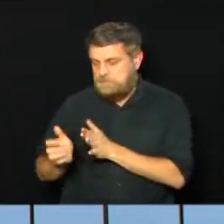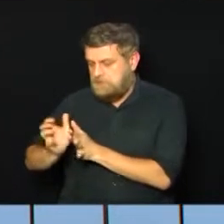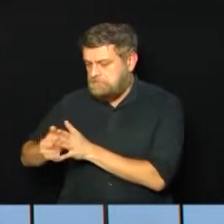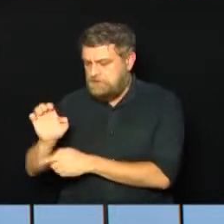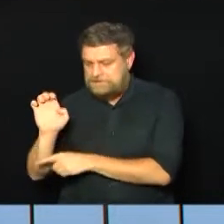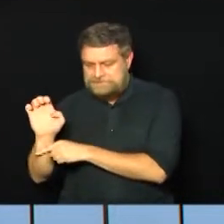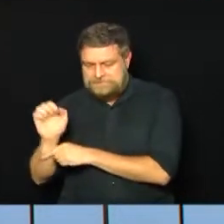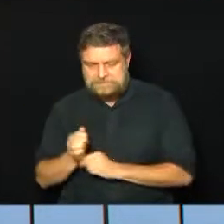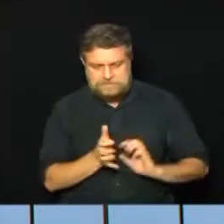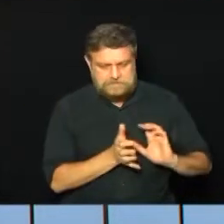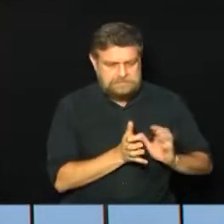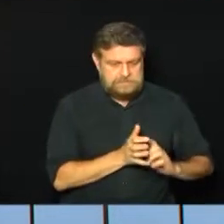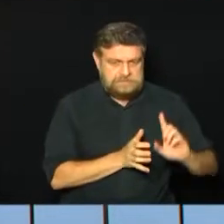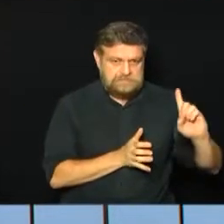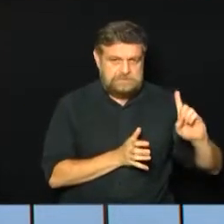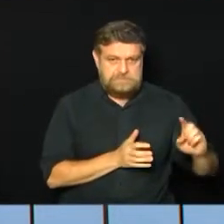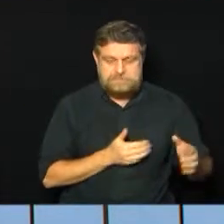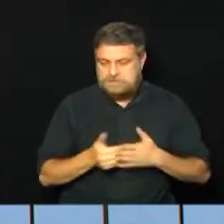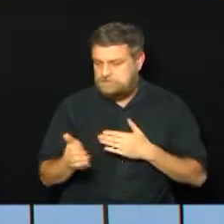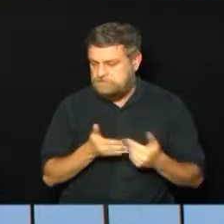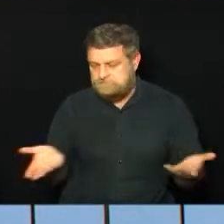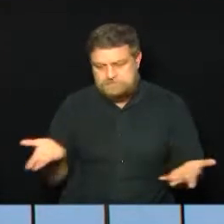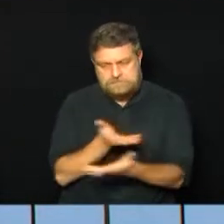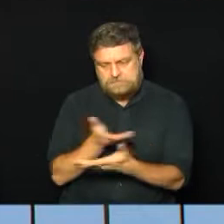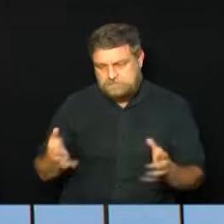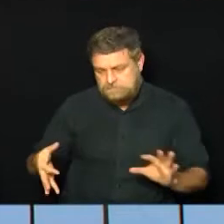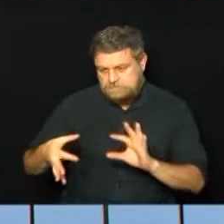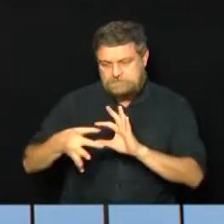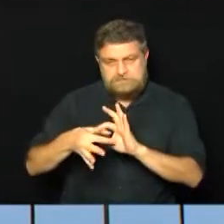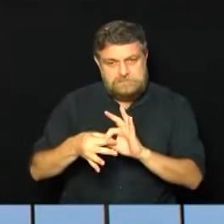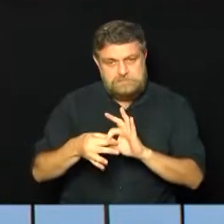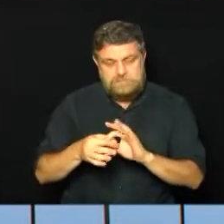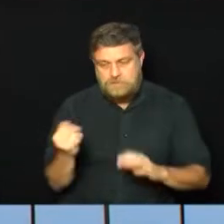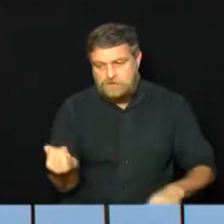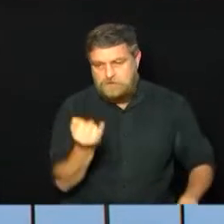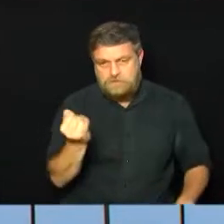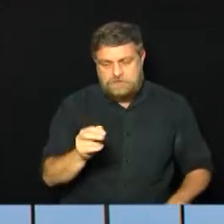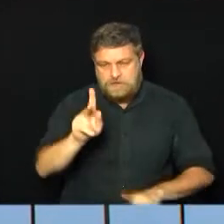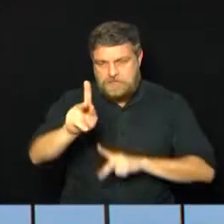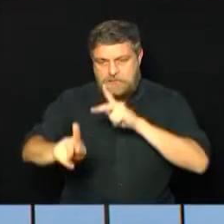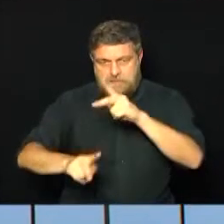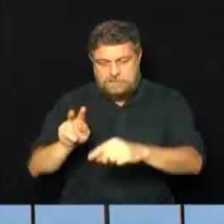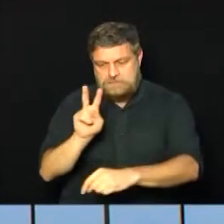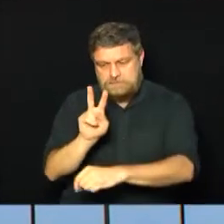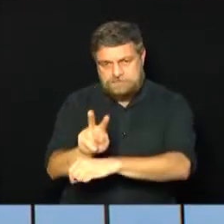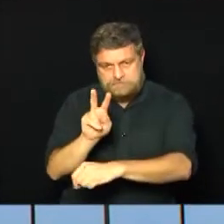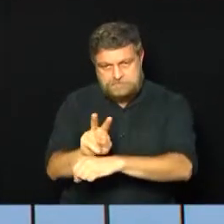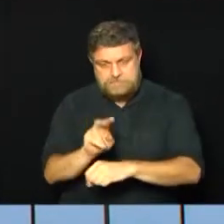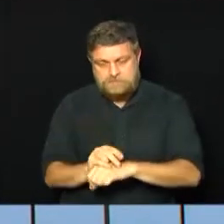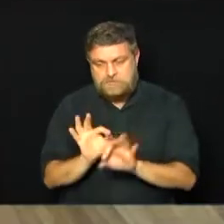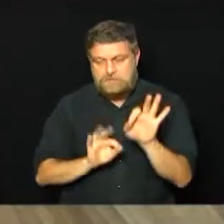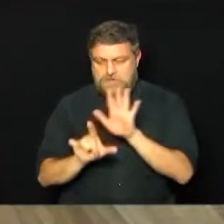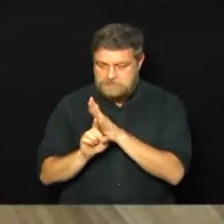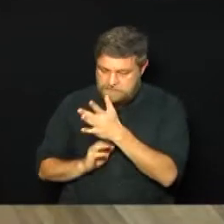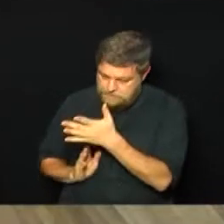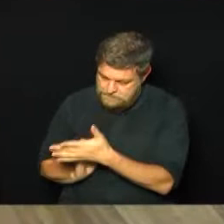de base, não importa, importa que o cidadão seja privilegiado com a aprovação do projeto. Vereador,